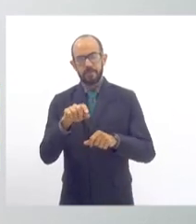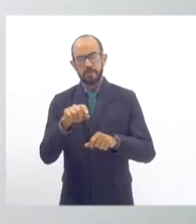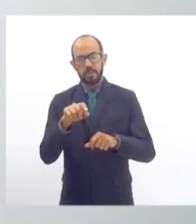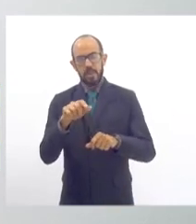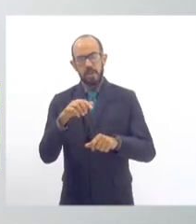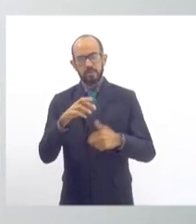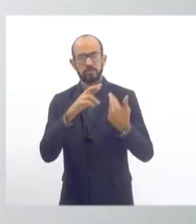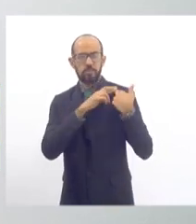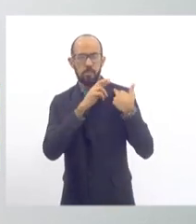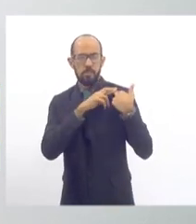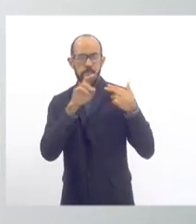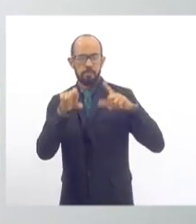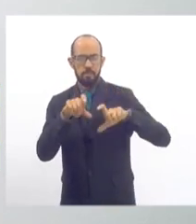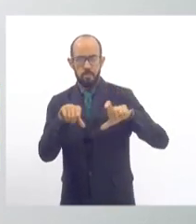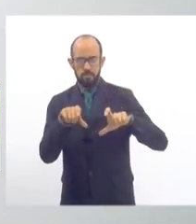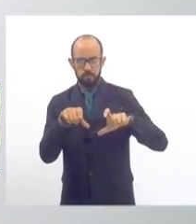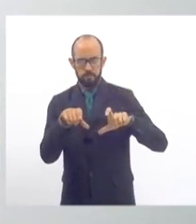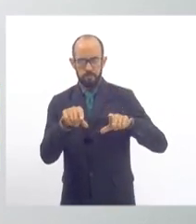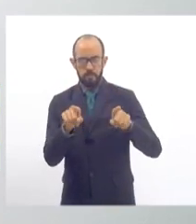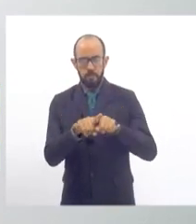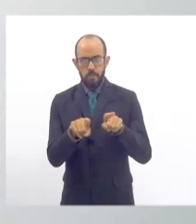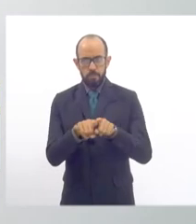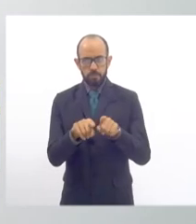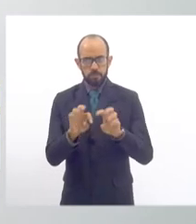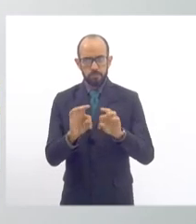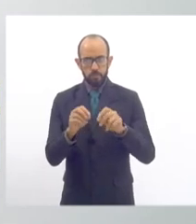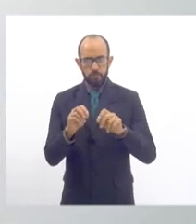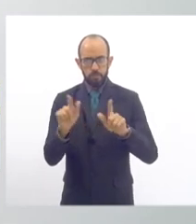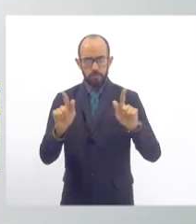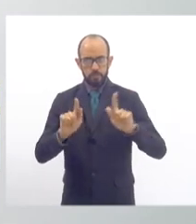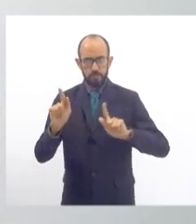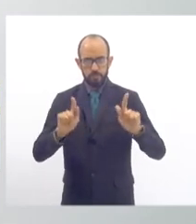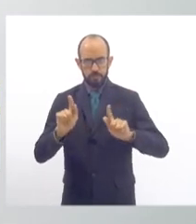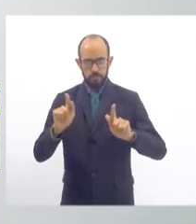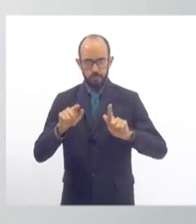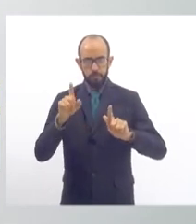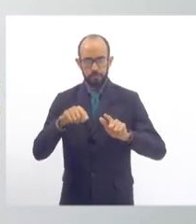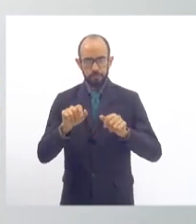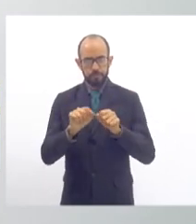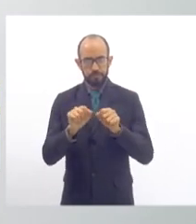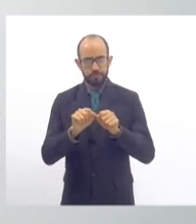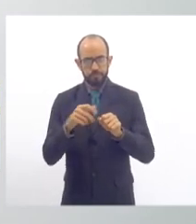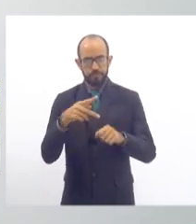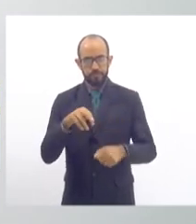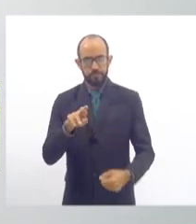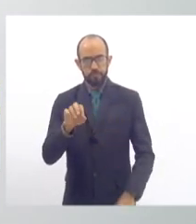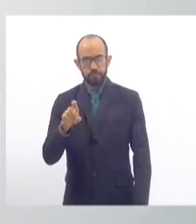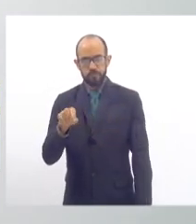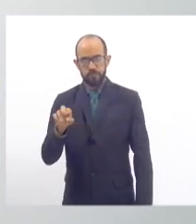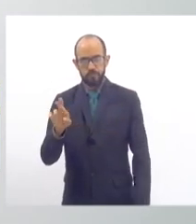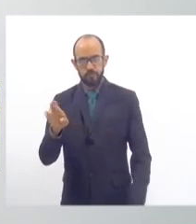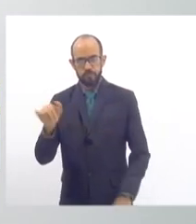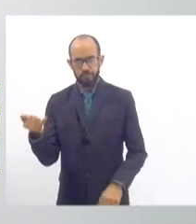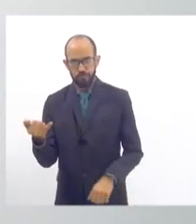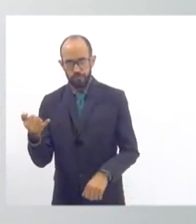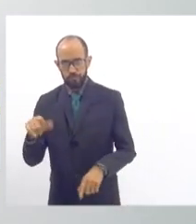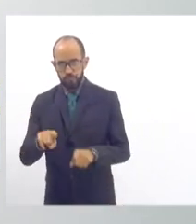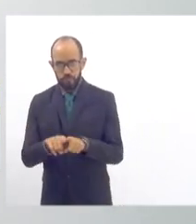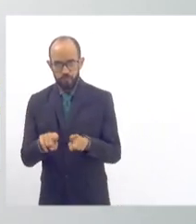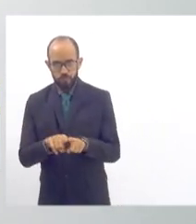as licitações do DETRAN, por força de decreto, elas são feitas pelo Proderge. O recurso também que a gente passa para o